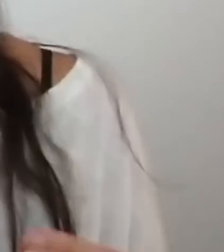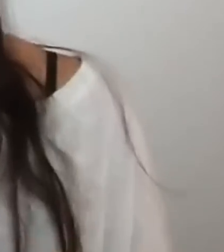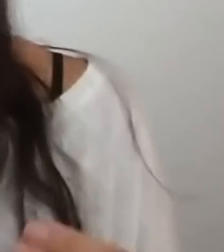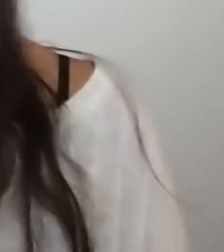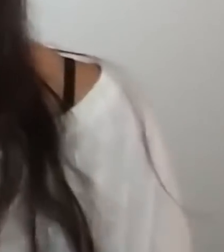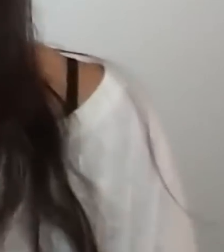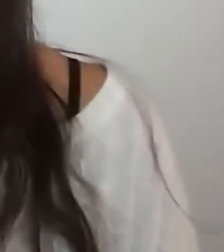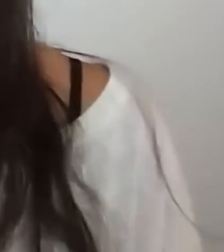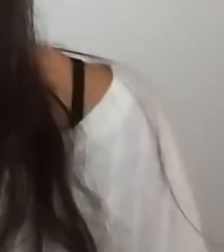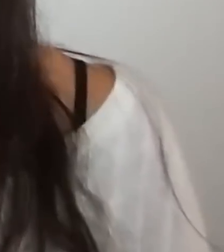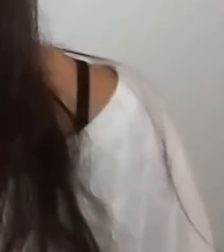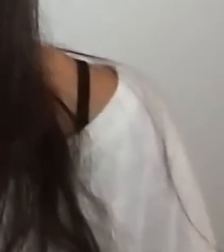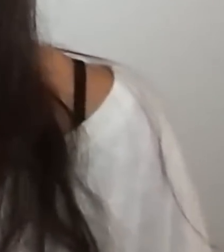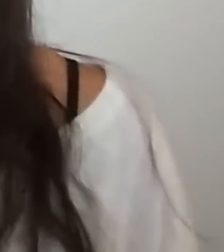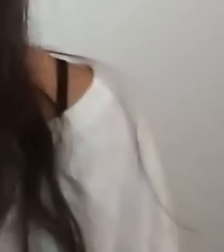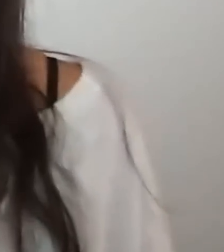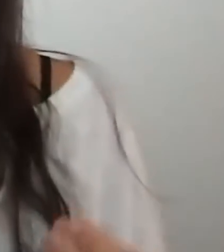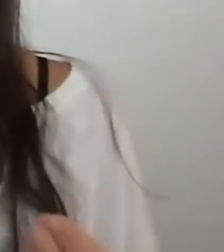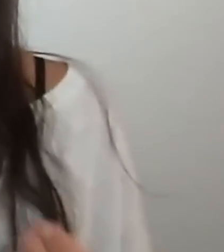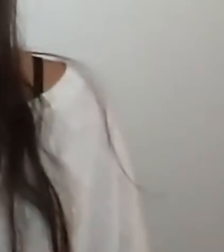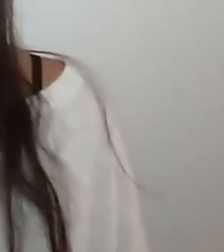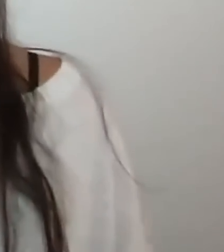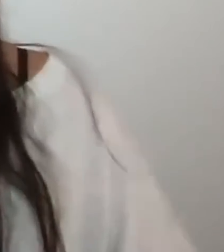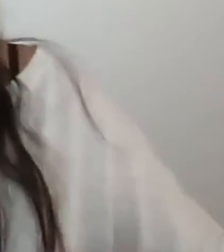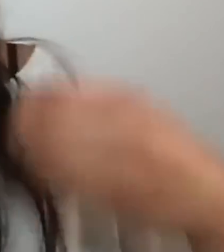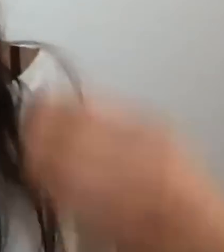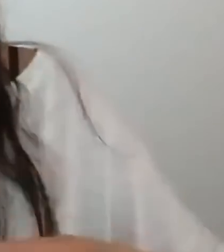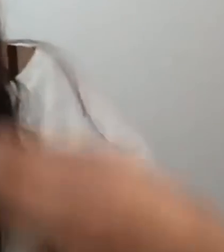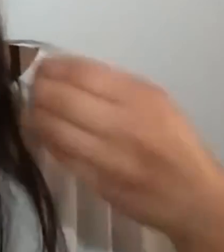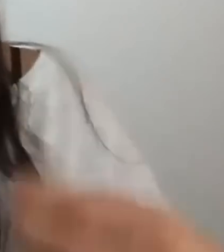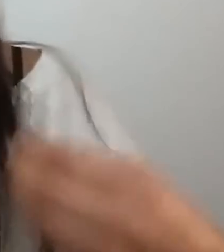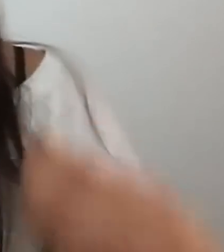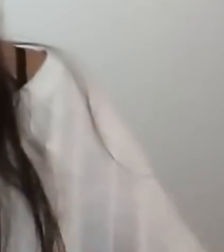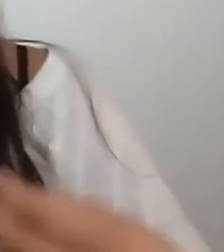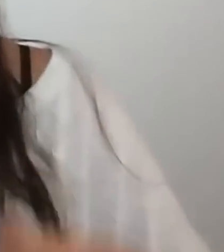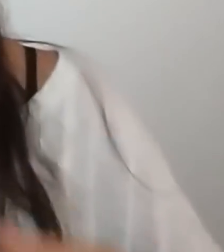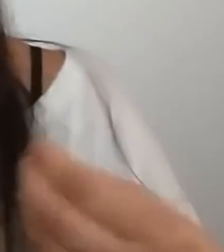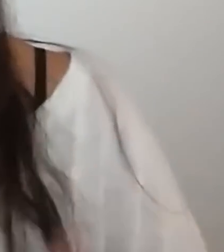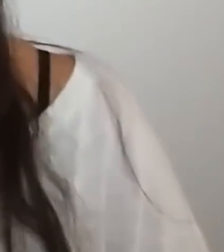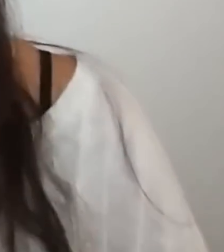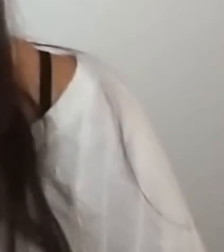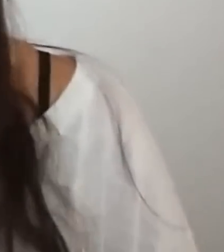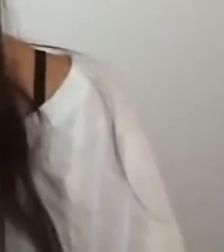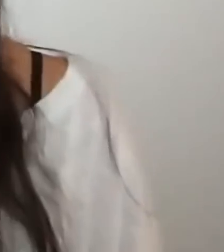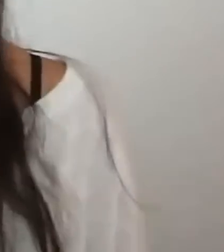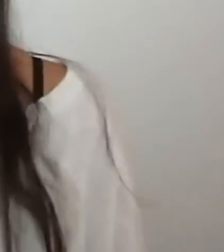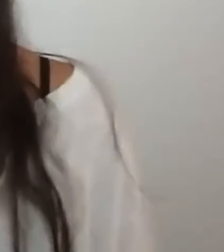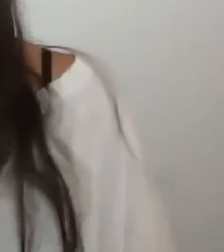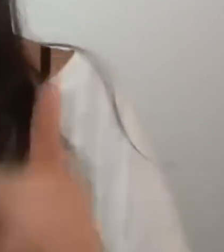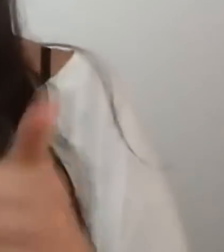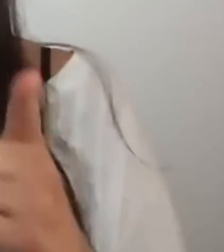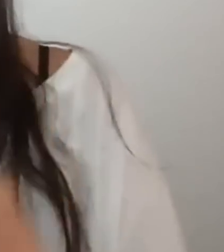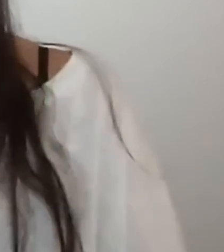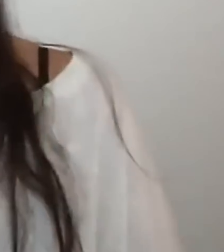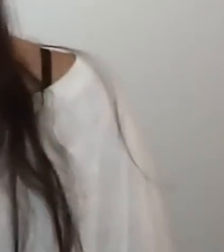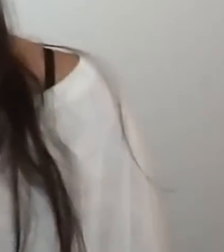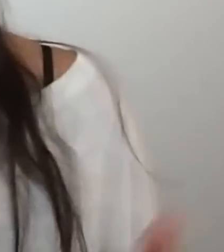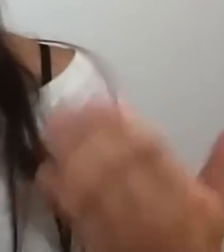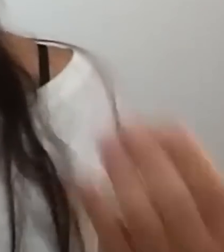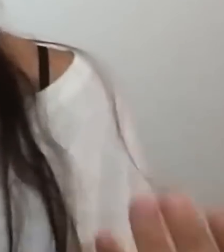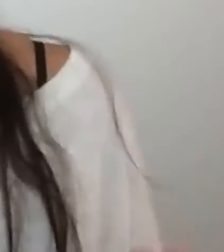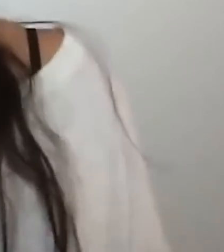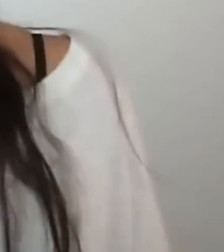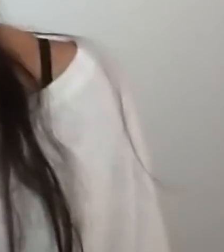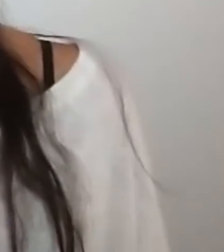1981, no dia 16 de outubro, é comemorado o Dia Mundial da Alimentação? E esse dia